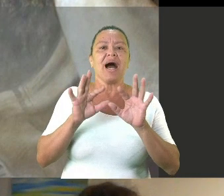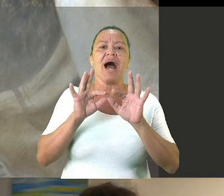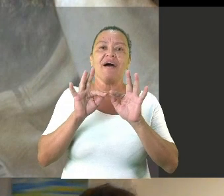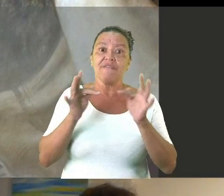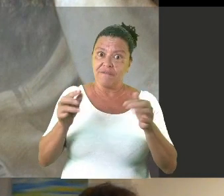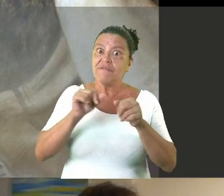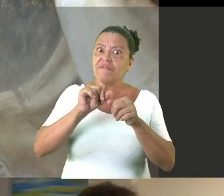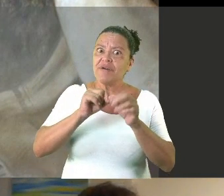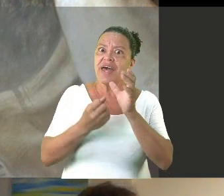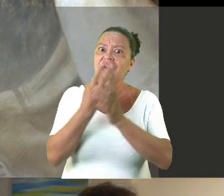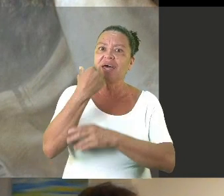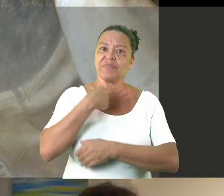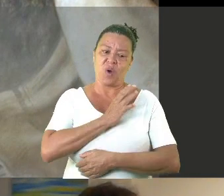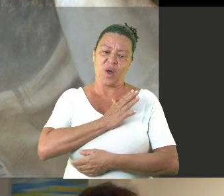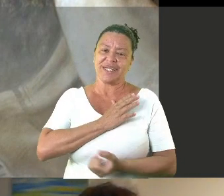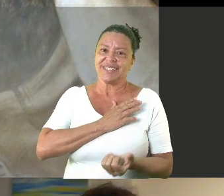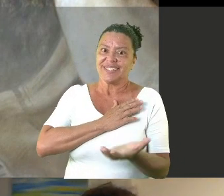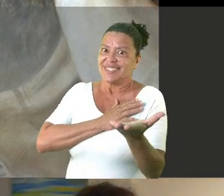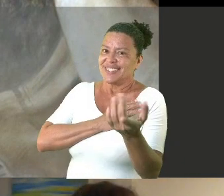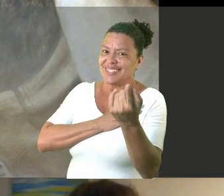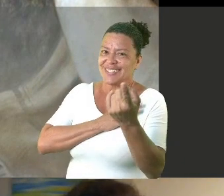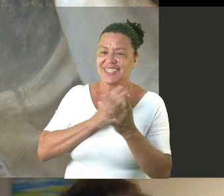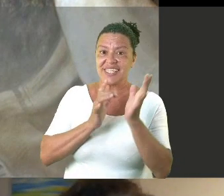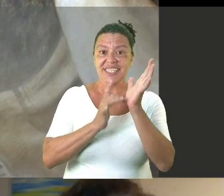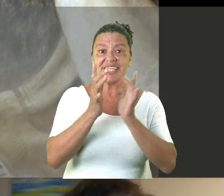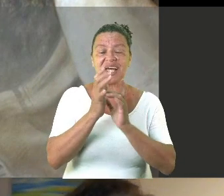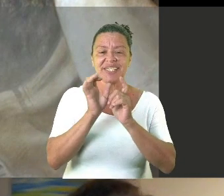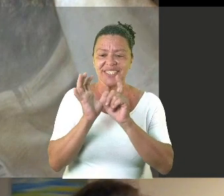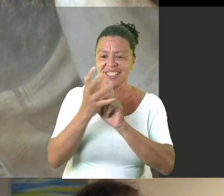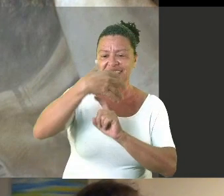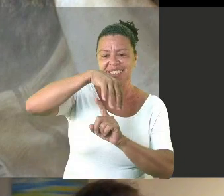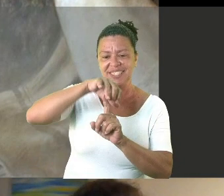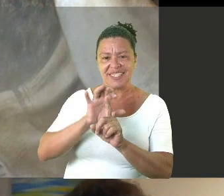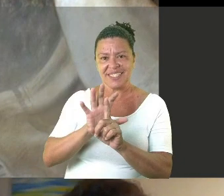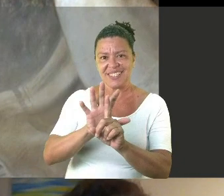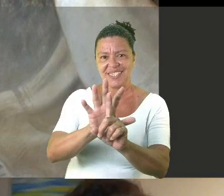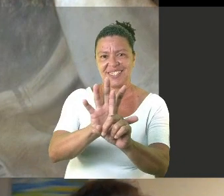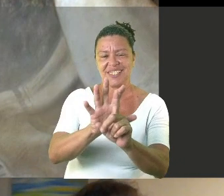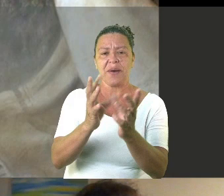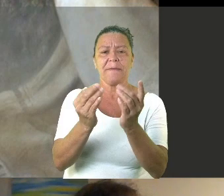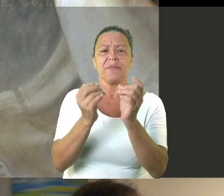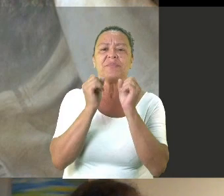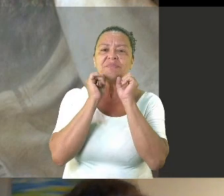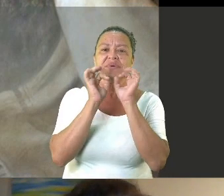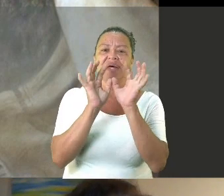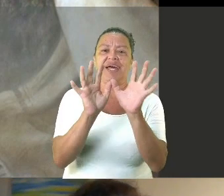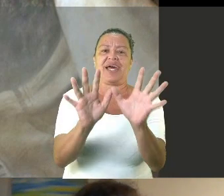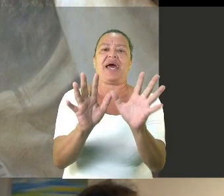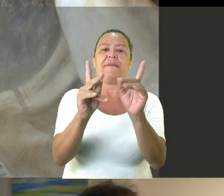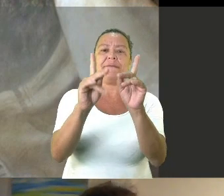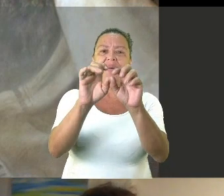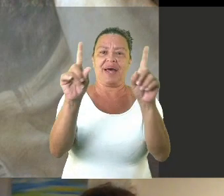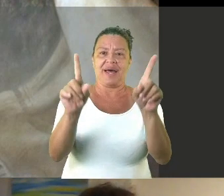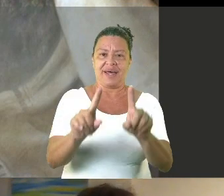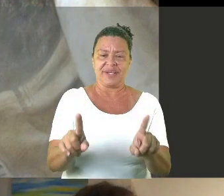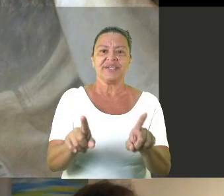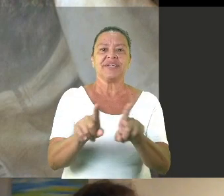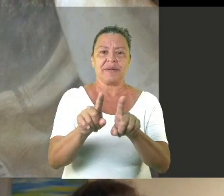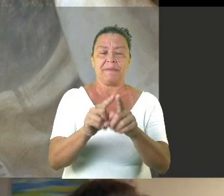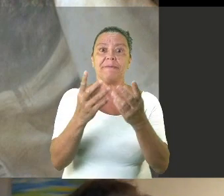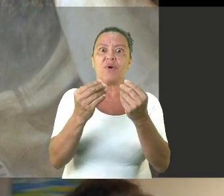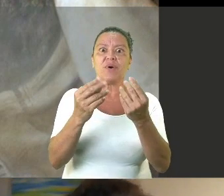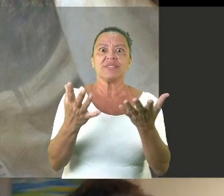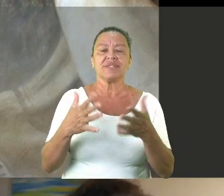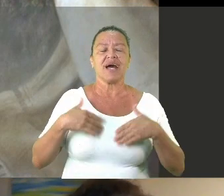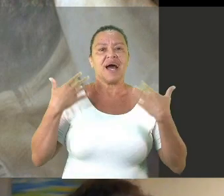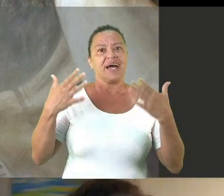bom coração. Que Jesus envolva a todos em muitas bênçãos, em muita paz, em muita